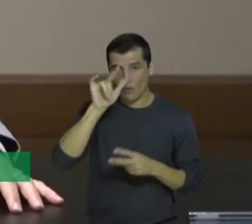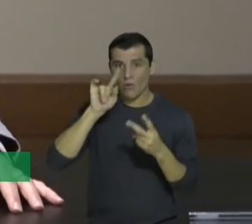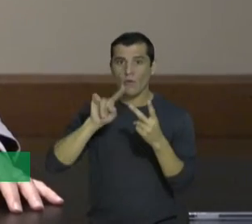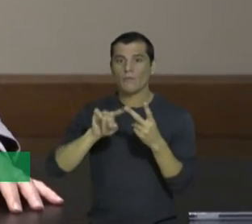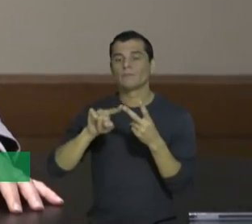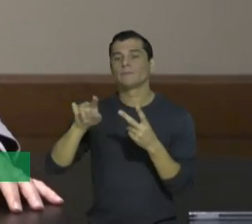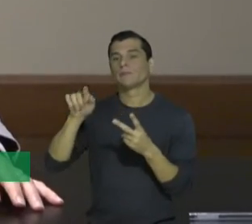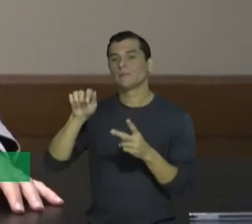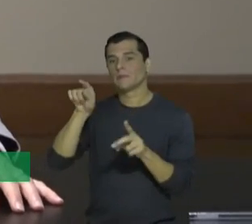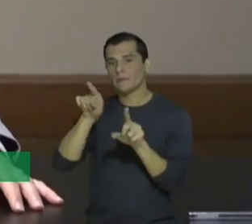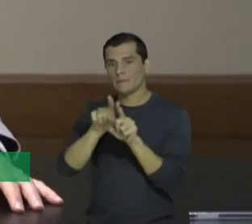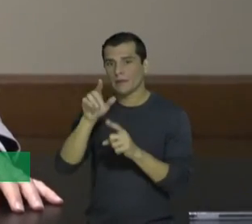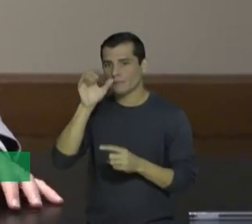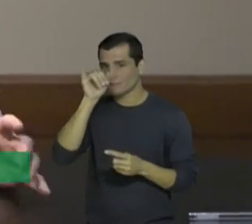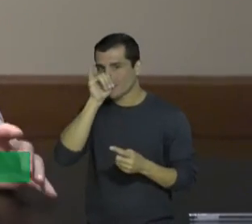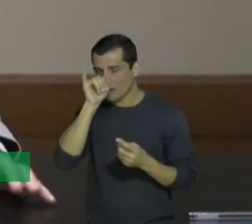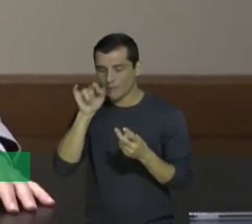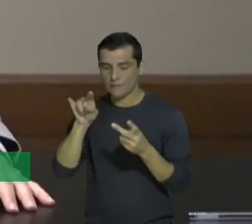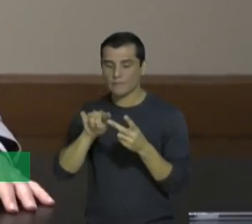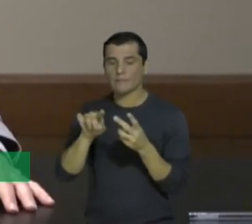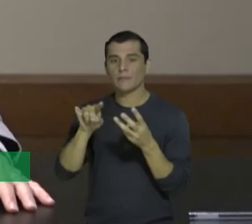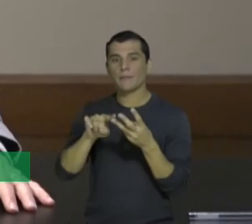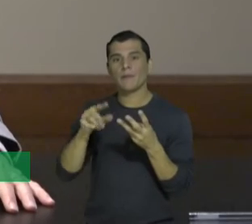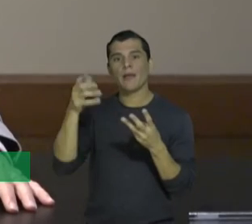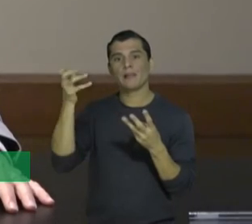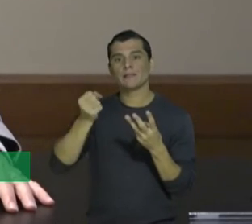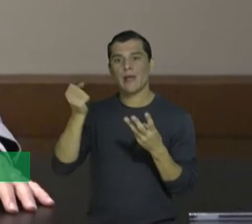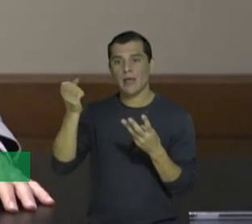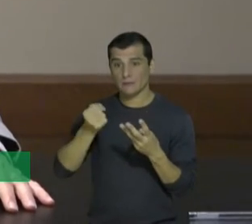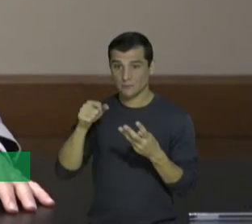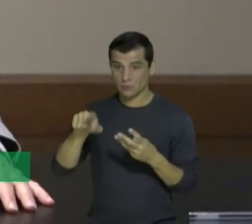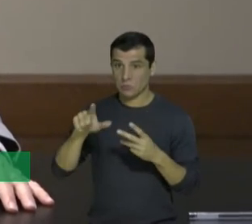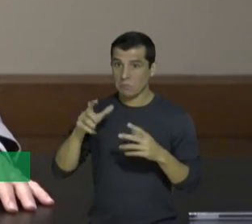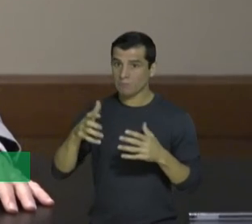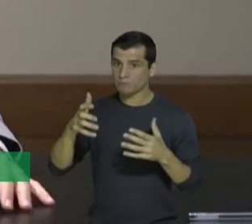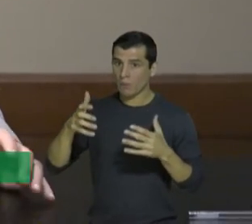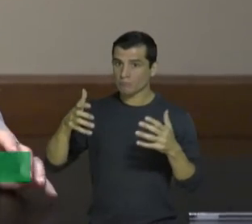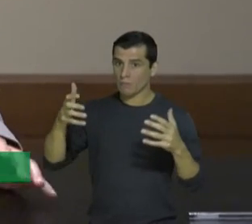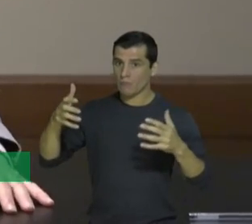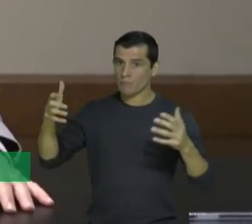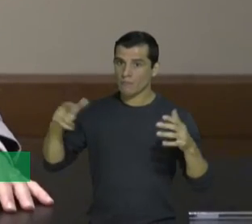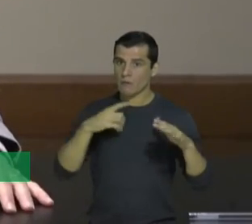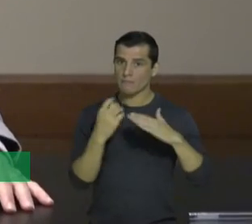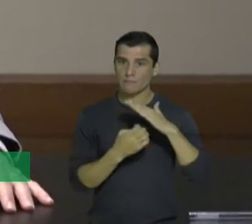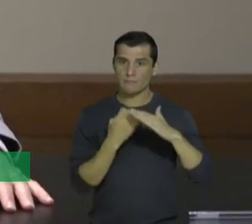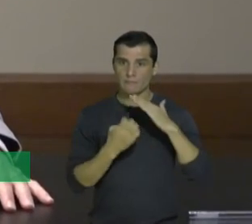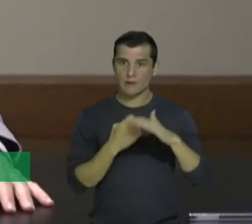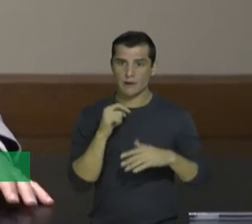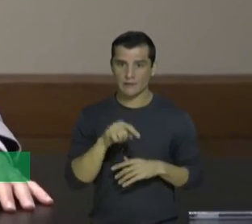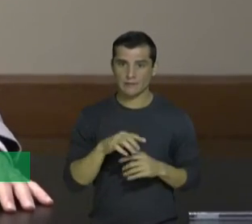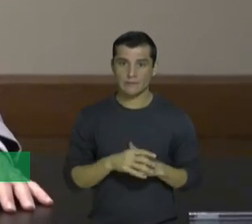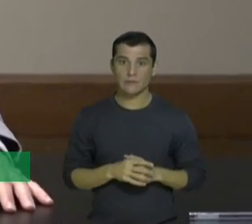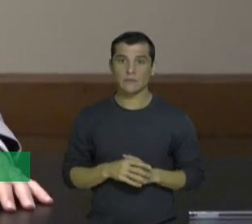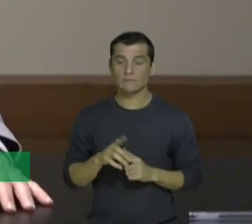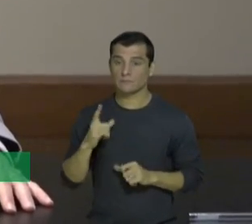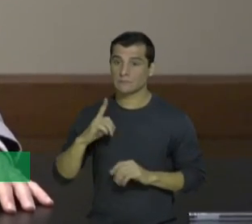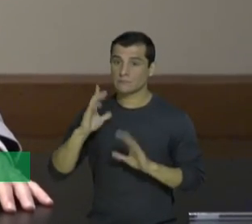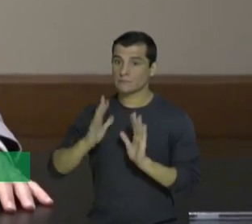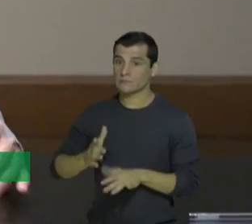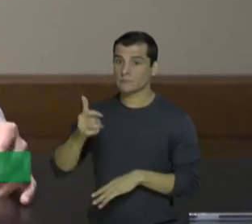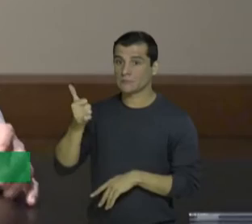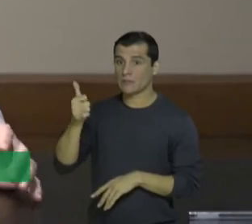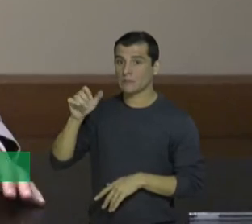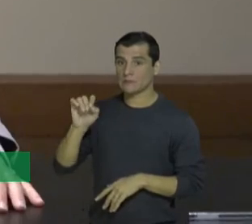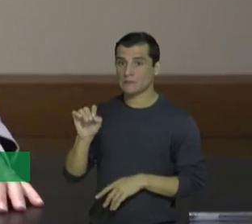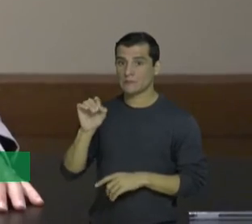leite e Aurora teve um crescimento expressivo nos últimos 10 15 anos